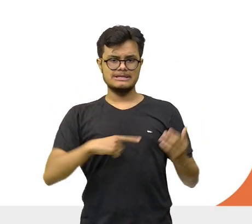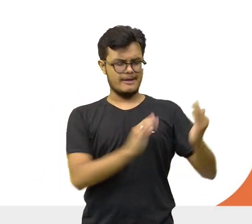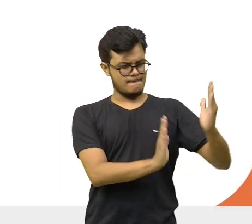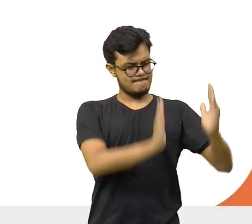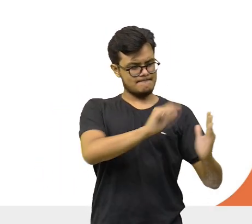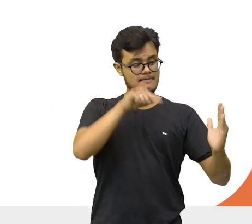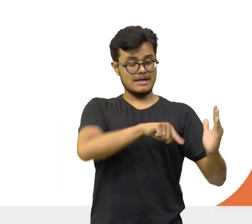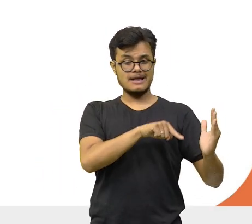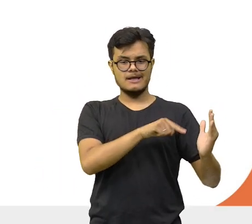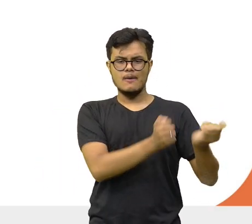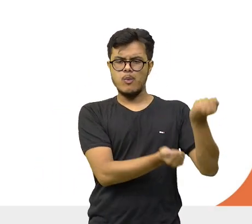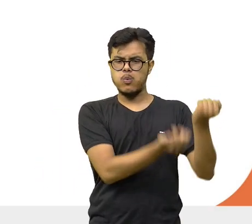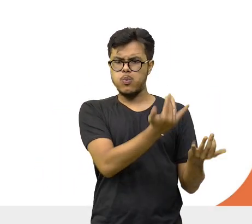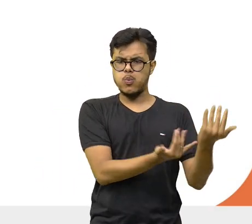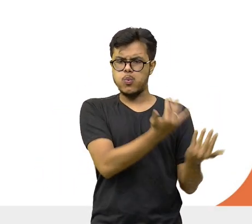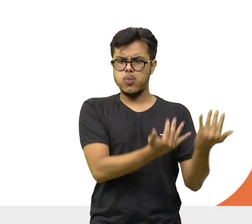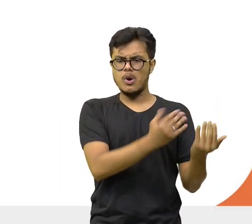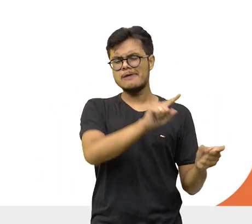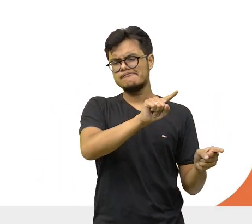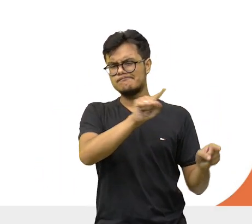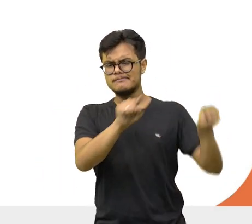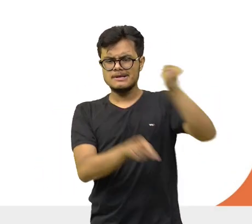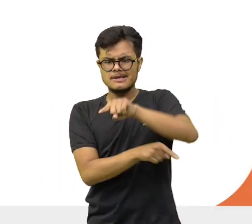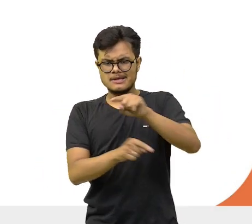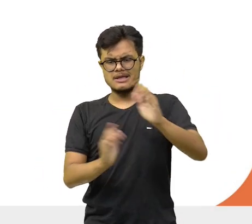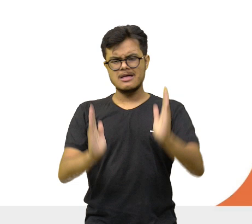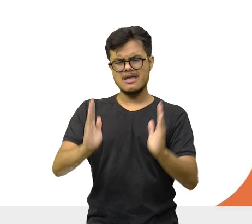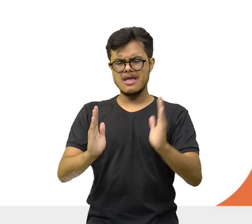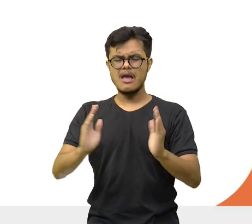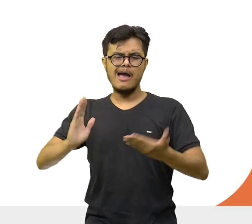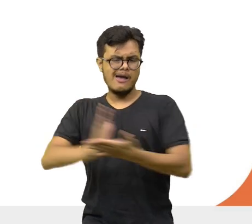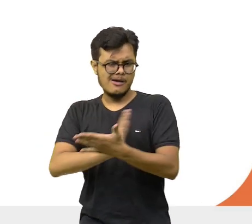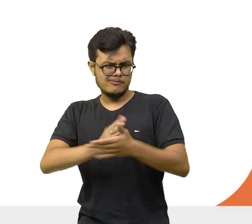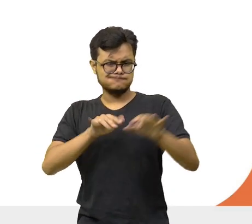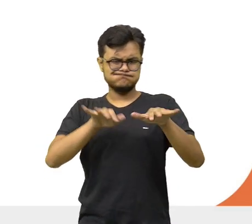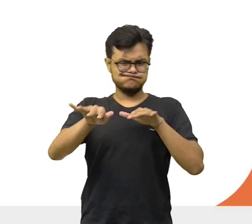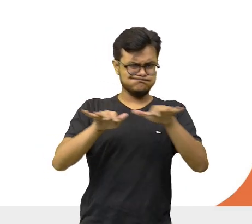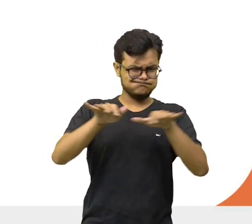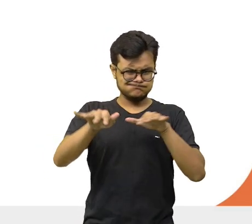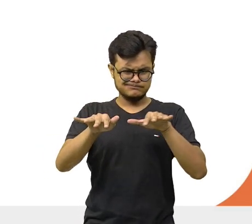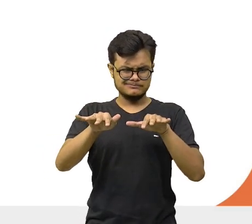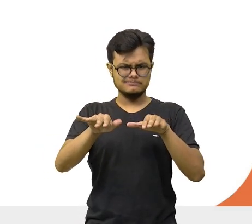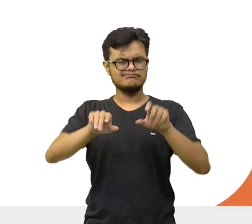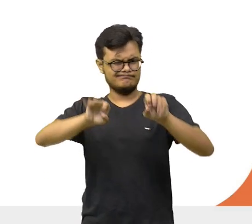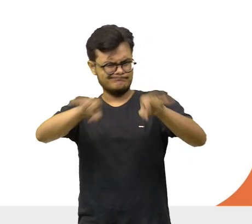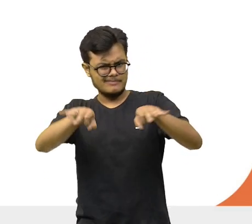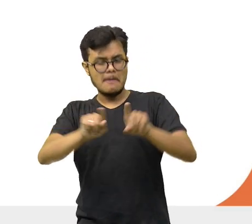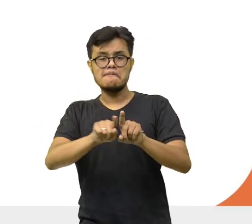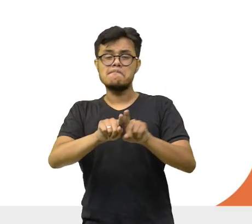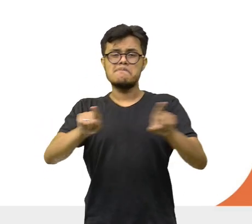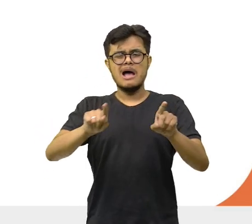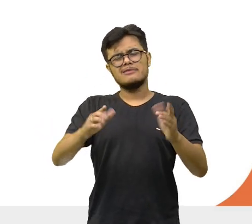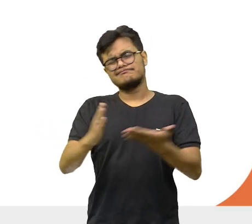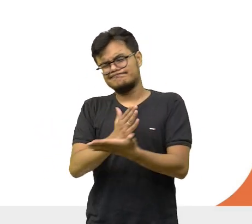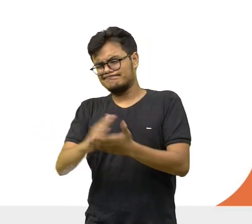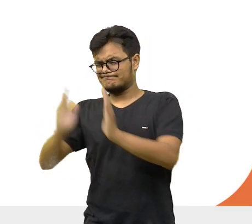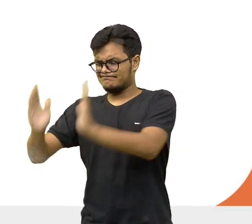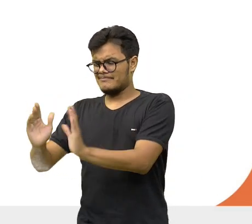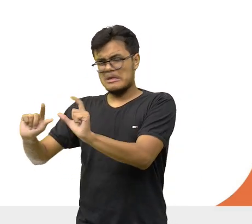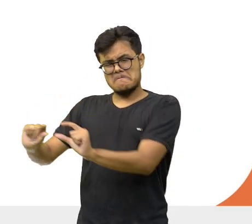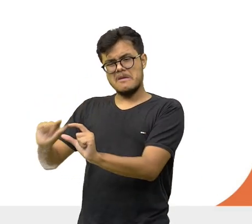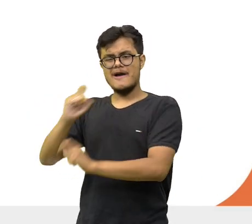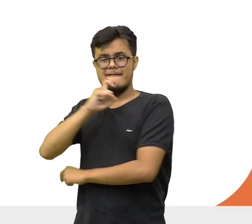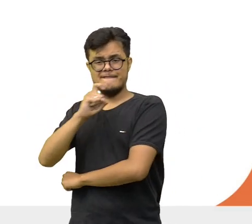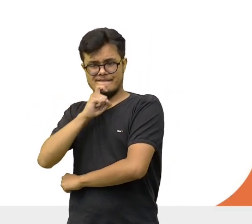uma fonte quente e realiza certa quantidade de trabalho e rejeita certa quantidade de